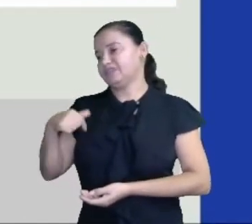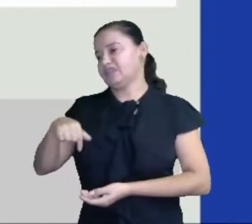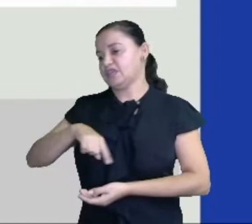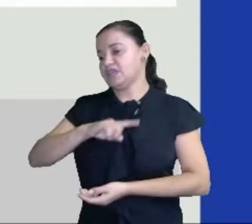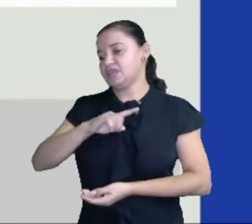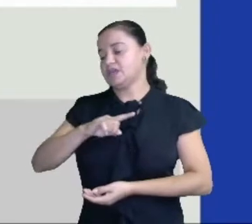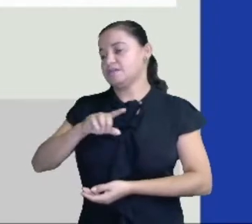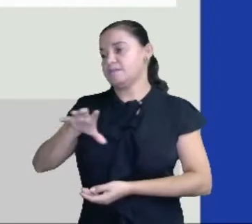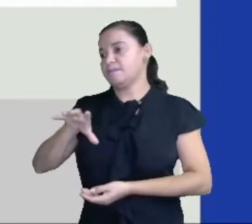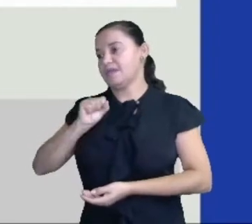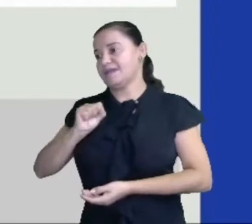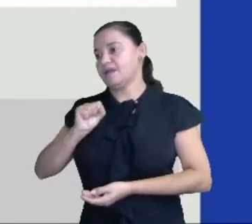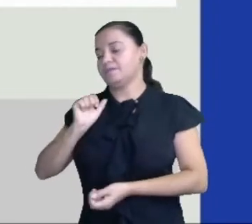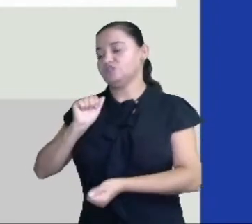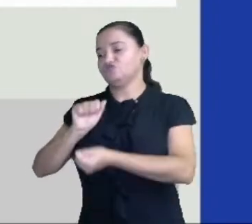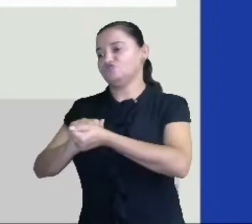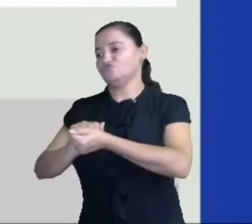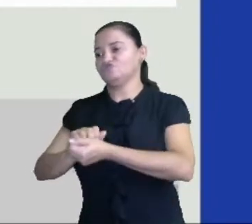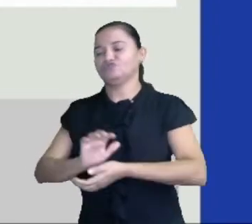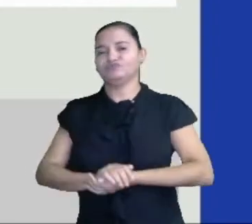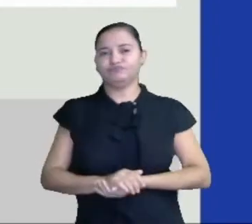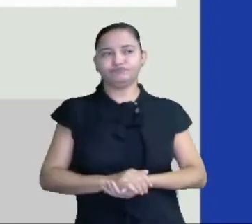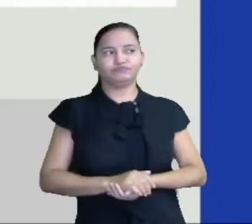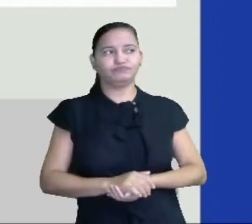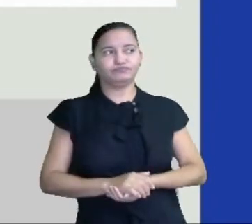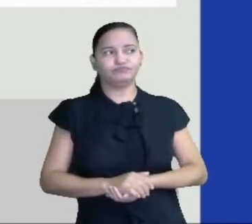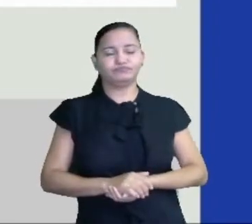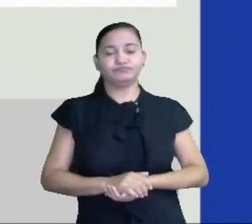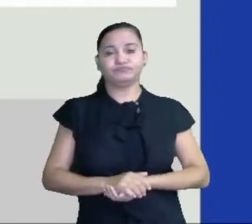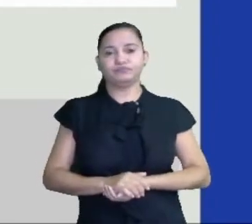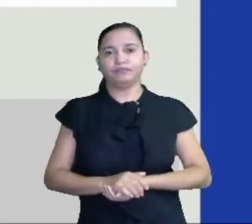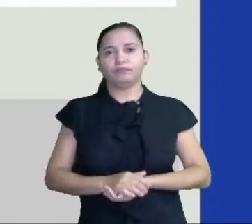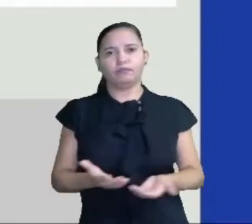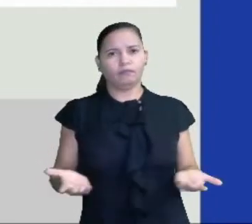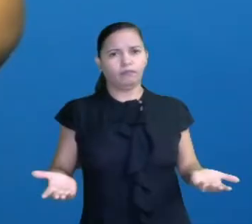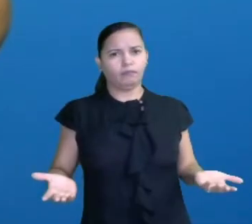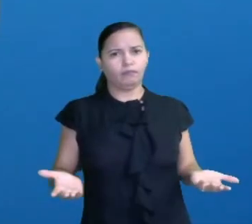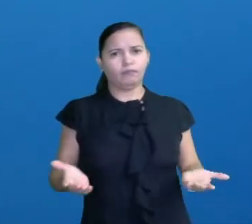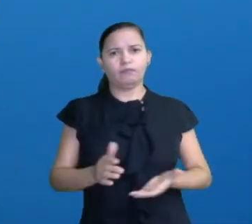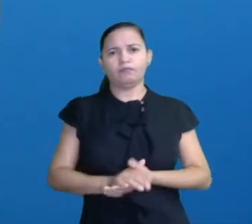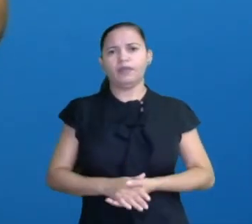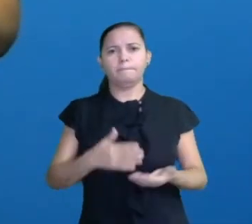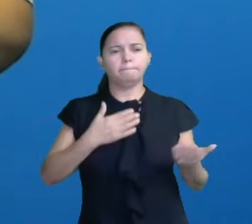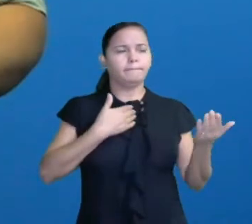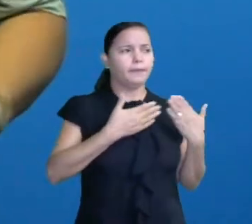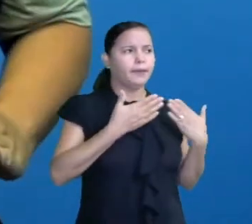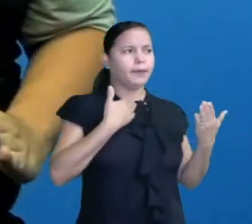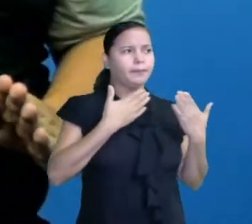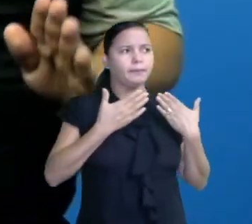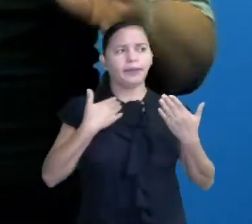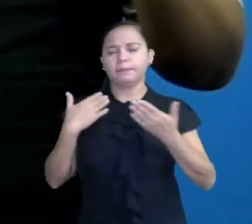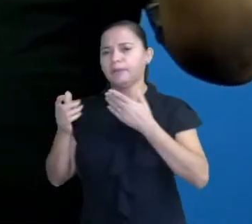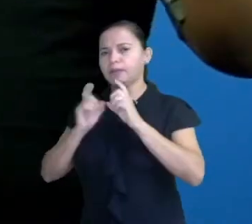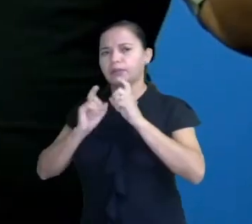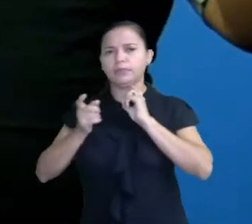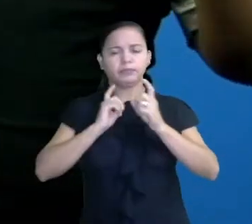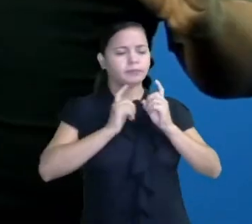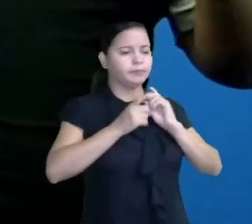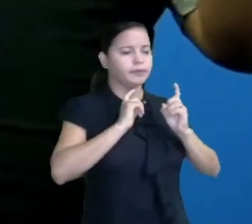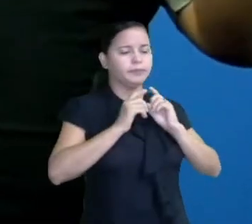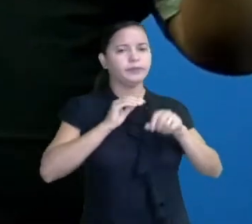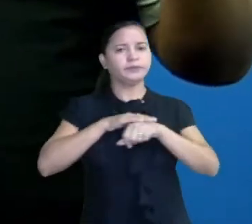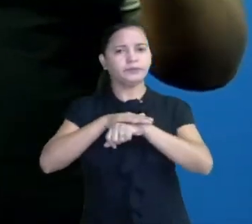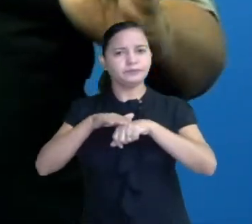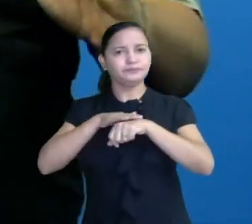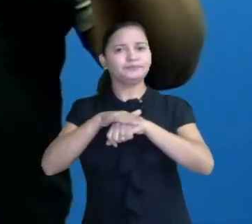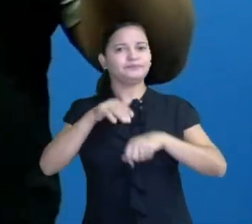gente ir junto. Vamos lá, gente? Gente, nesse diálogo, deixa bem claro que há